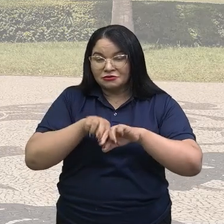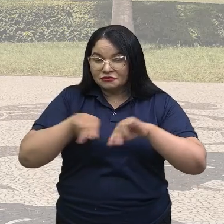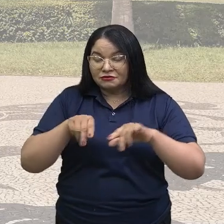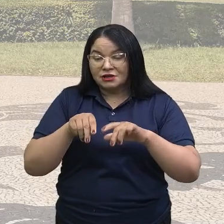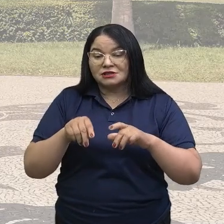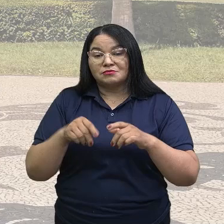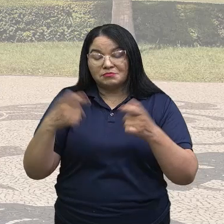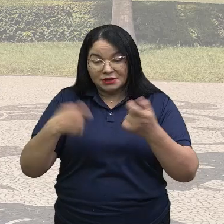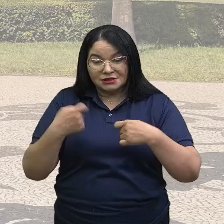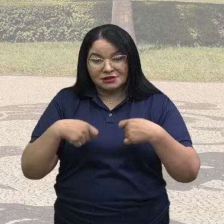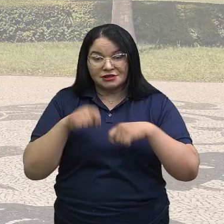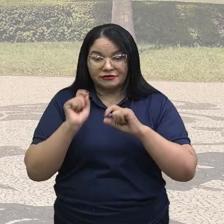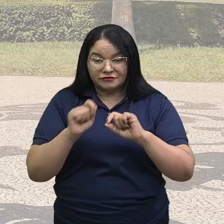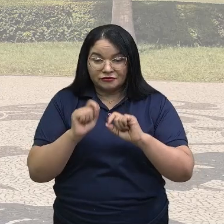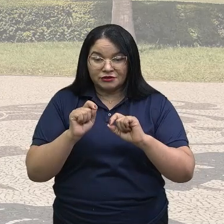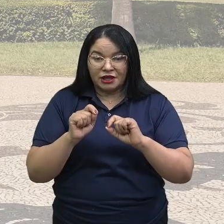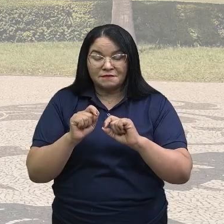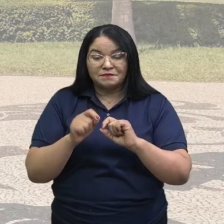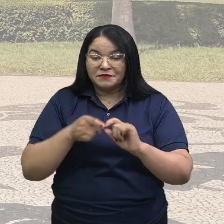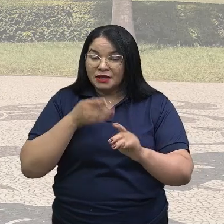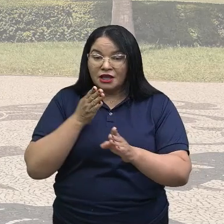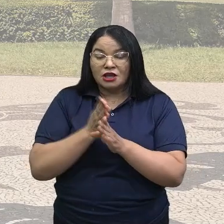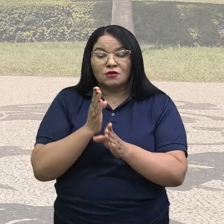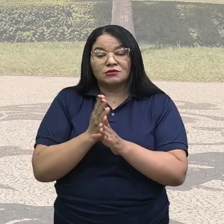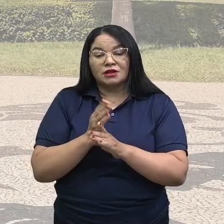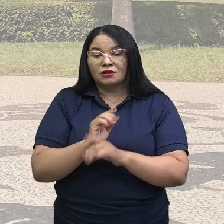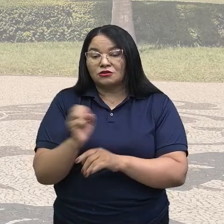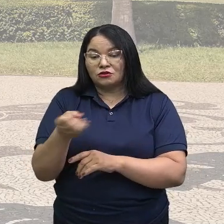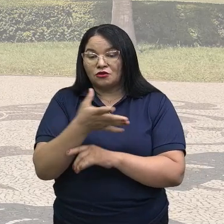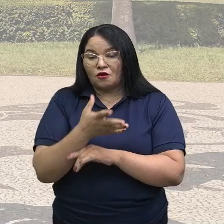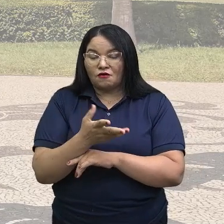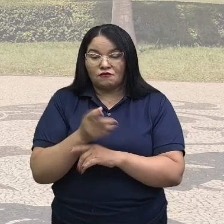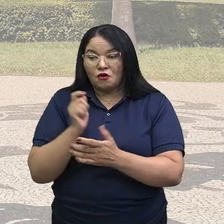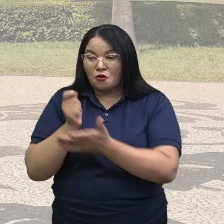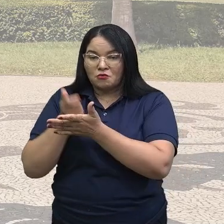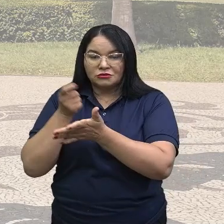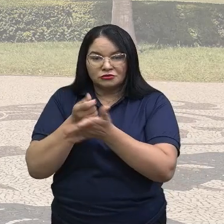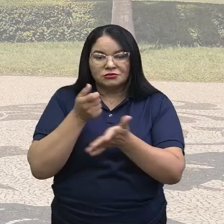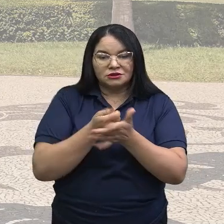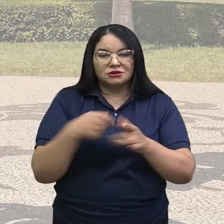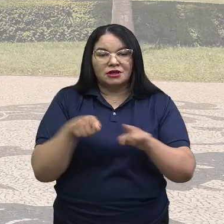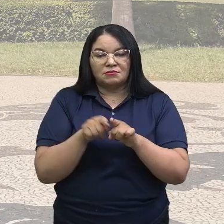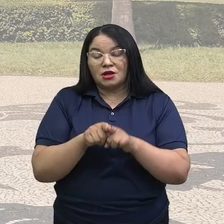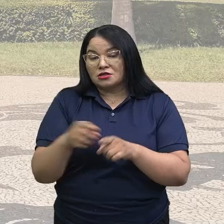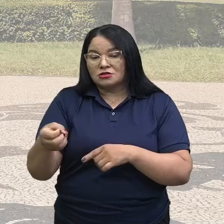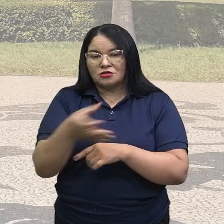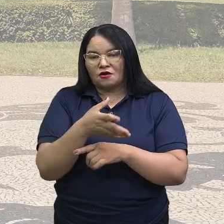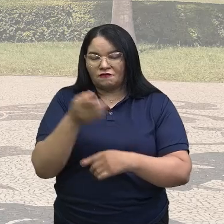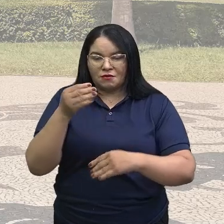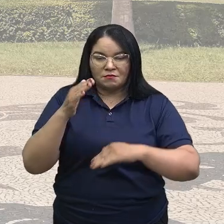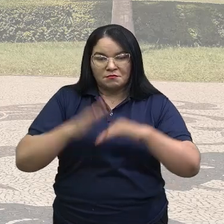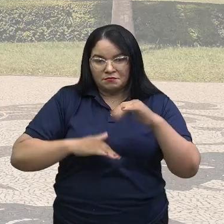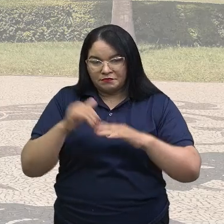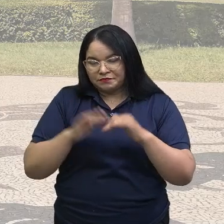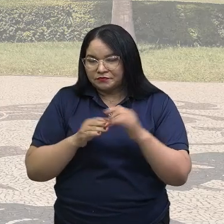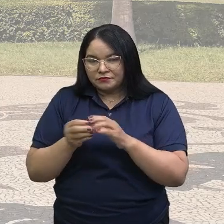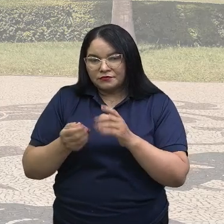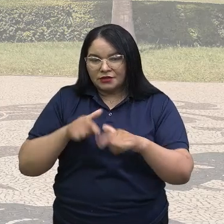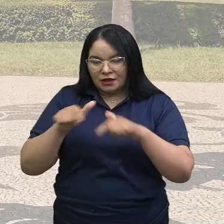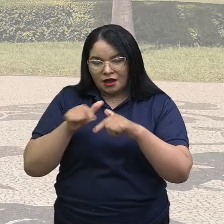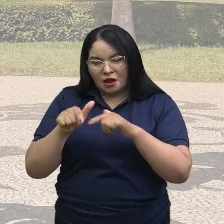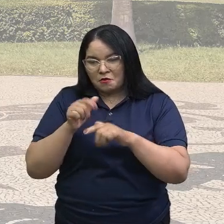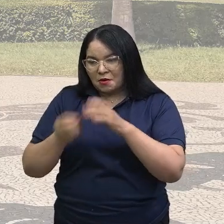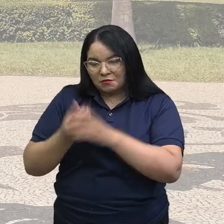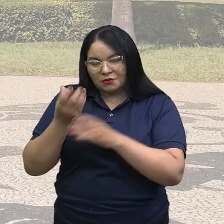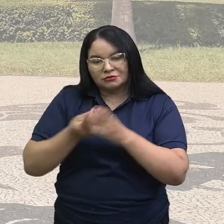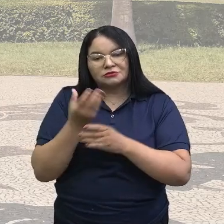necessário então buscar novos mercados consumidores e também novas mãos de obras para produzir essas mercadorias. Foi